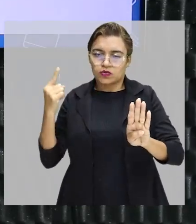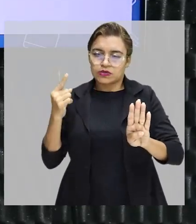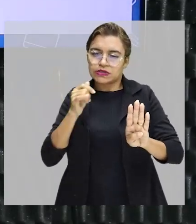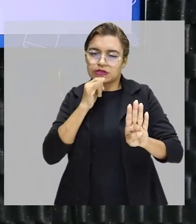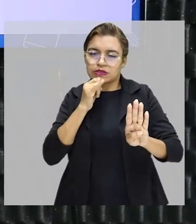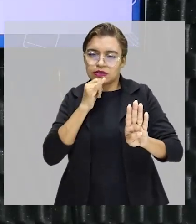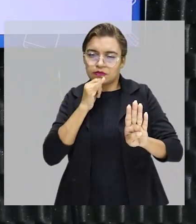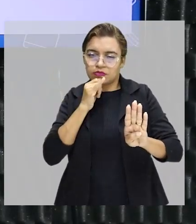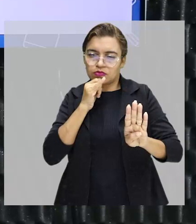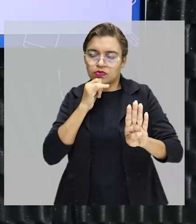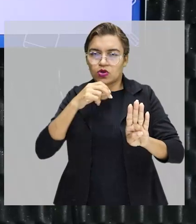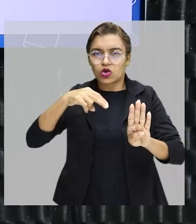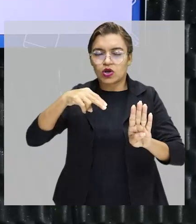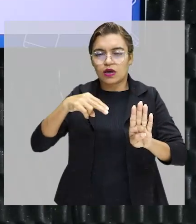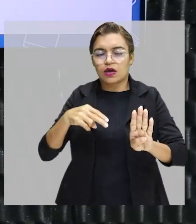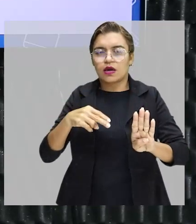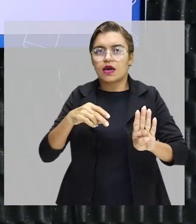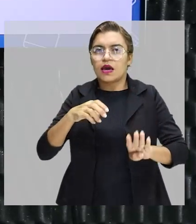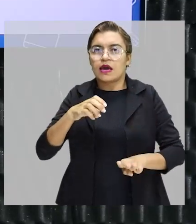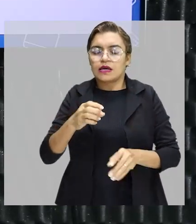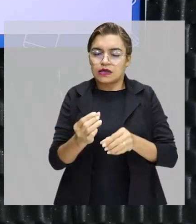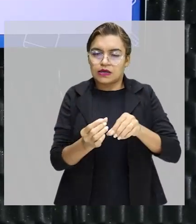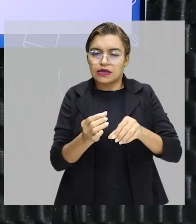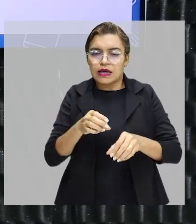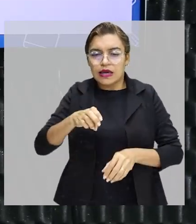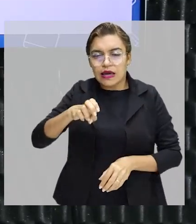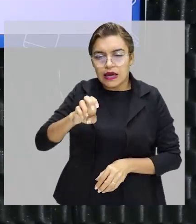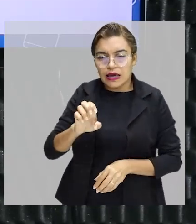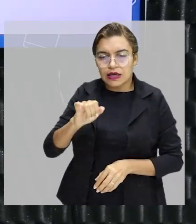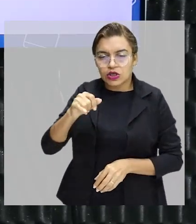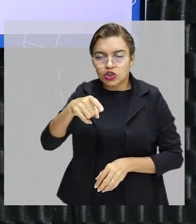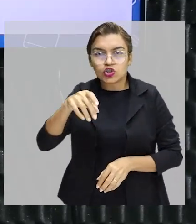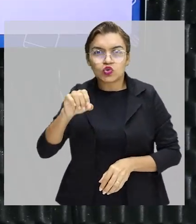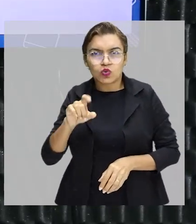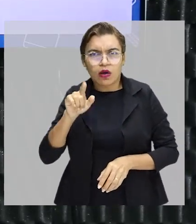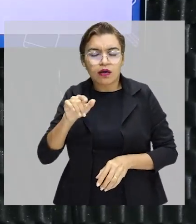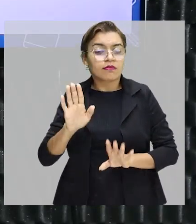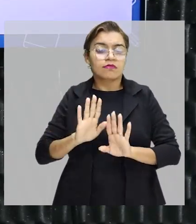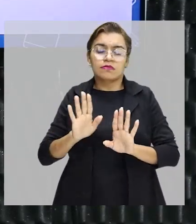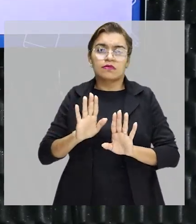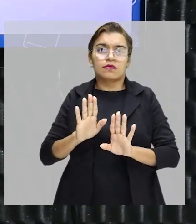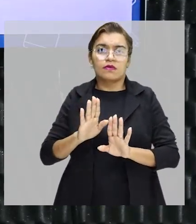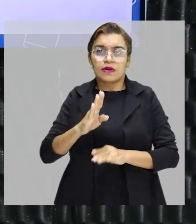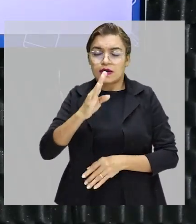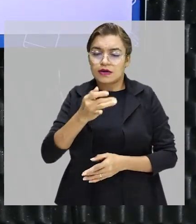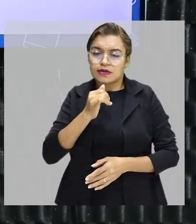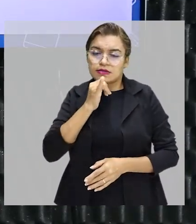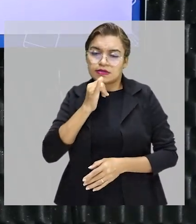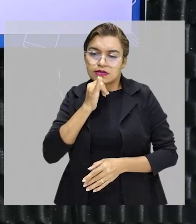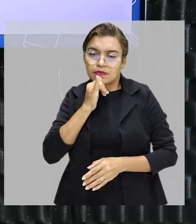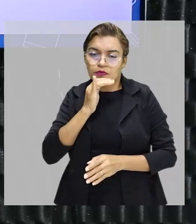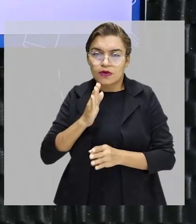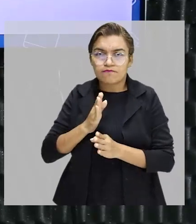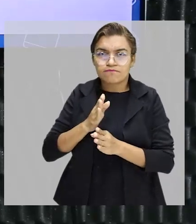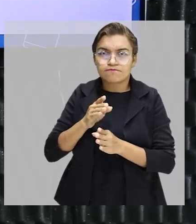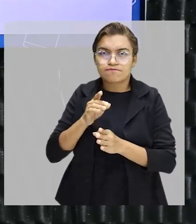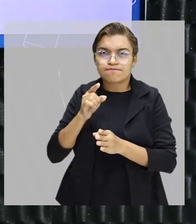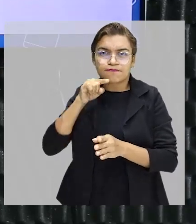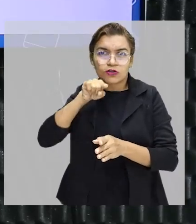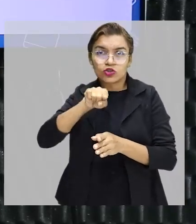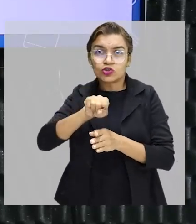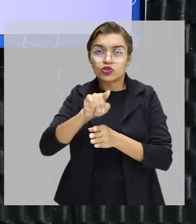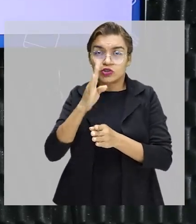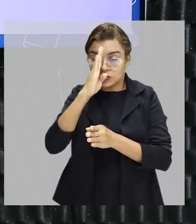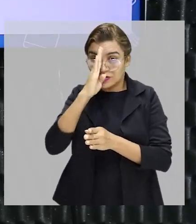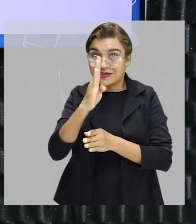eixos? Não, os eixos é para você direcionar, ok? O veículo que transfere torque para as rodas.